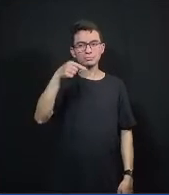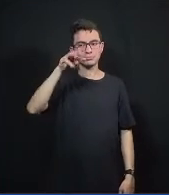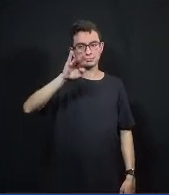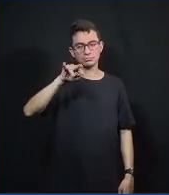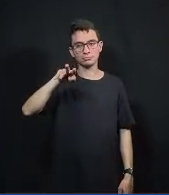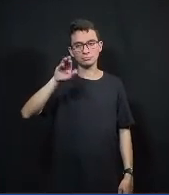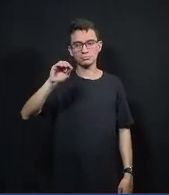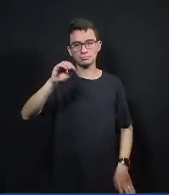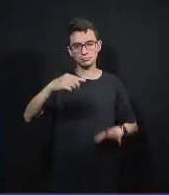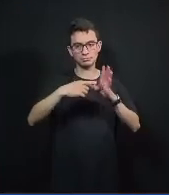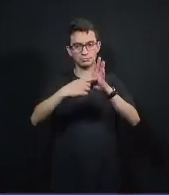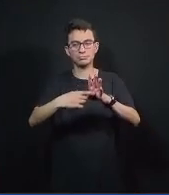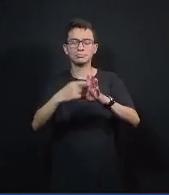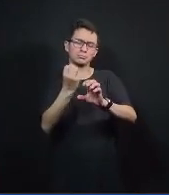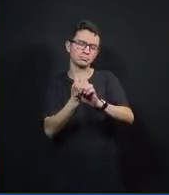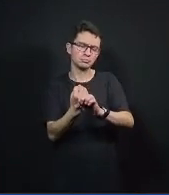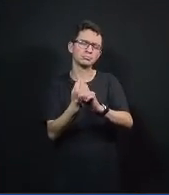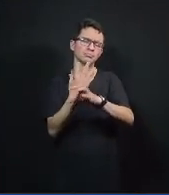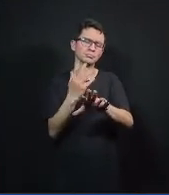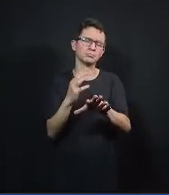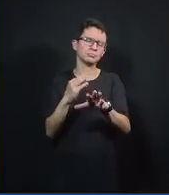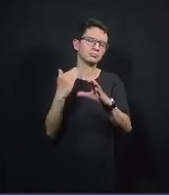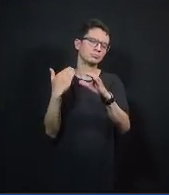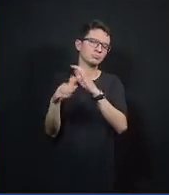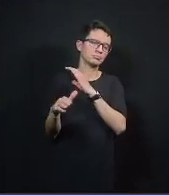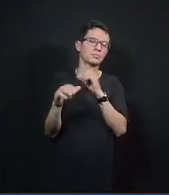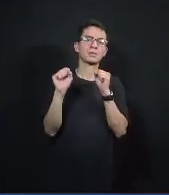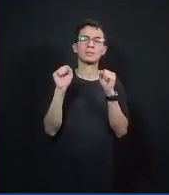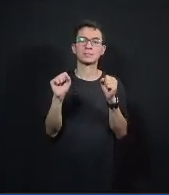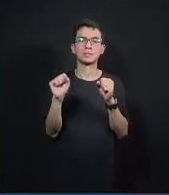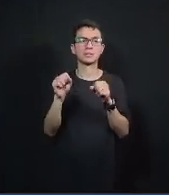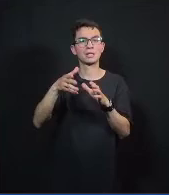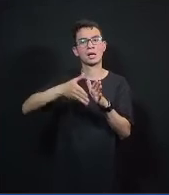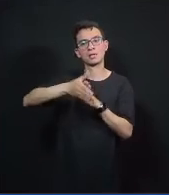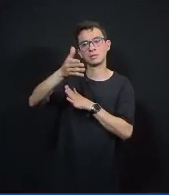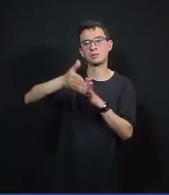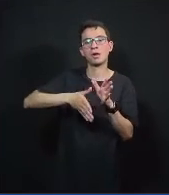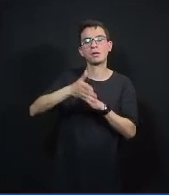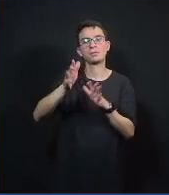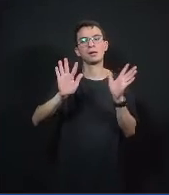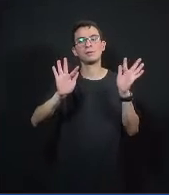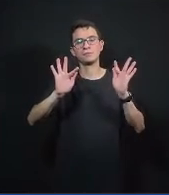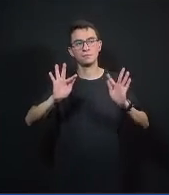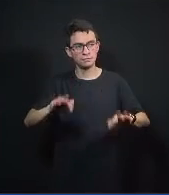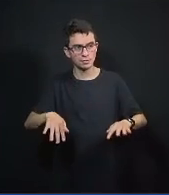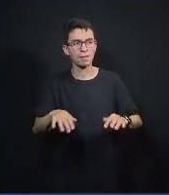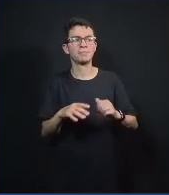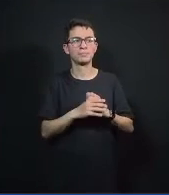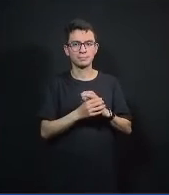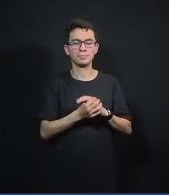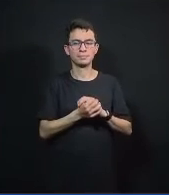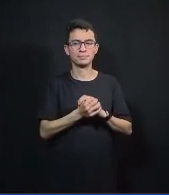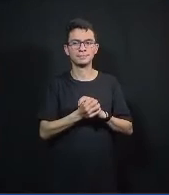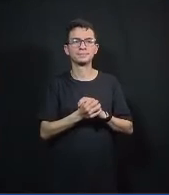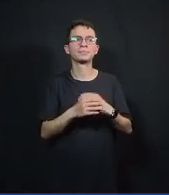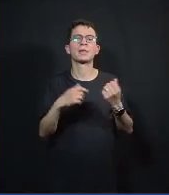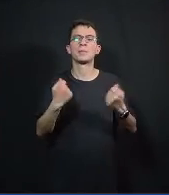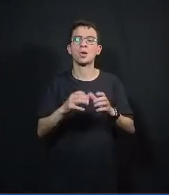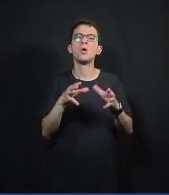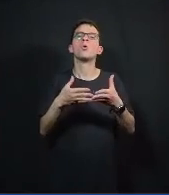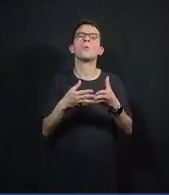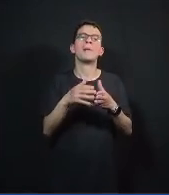sua justificativa de forma online. E a última recomendação, antes de repassar informações que você venha receber em grupos de aplicativos e